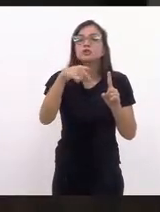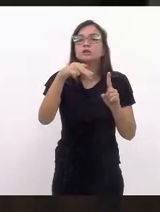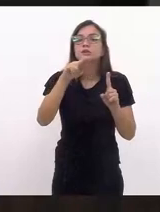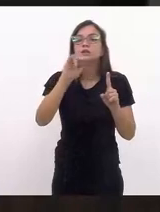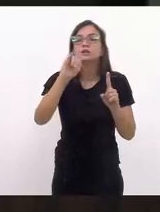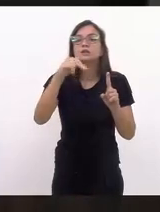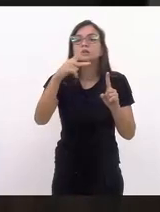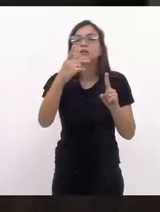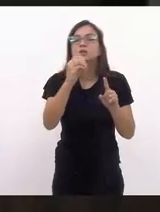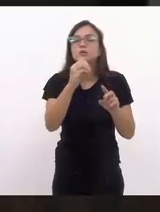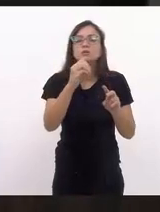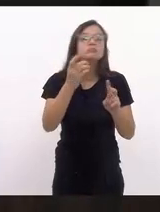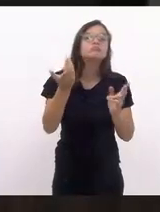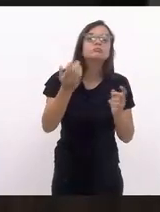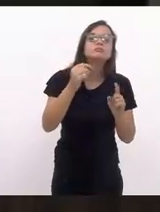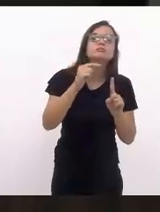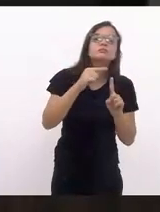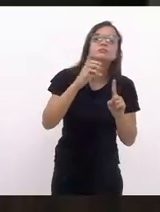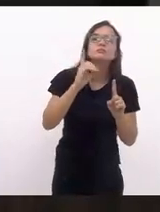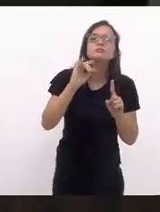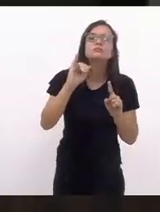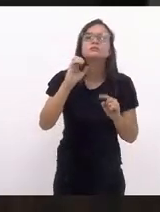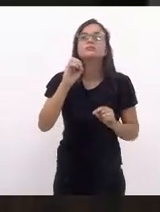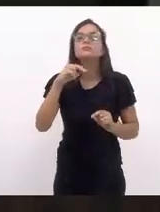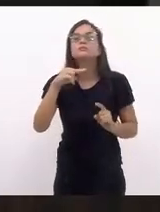está do Dionísio Lin